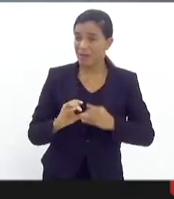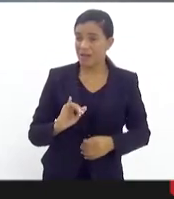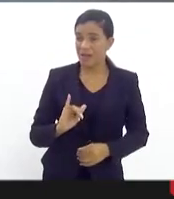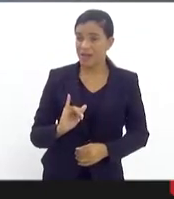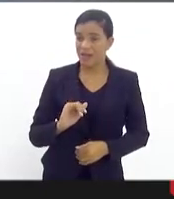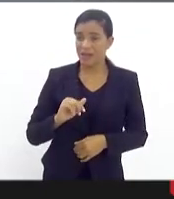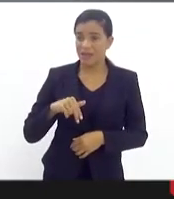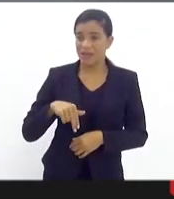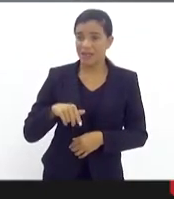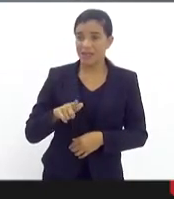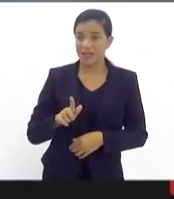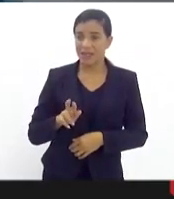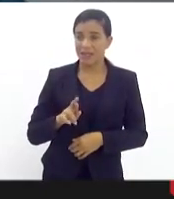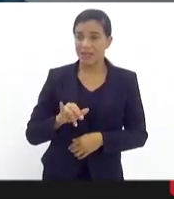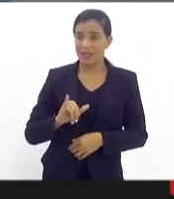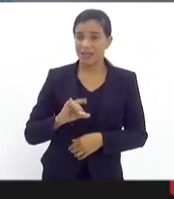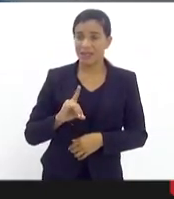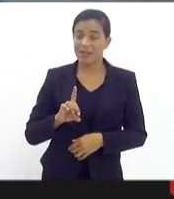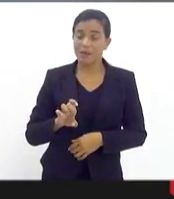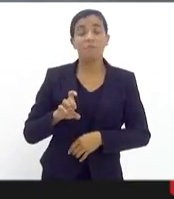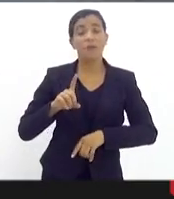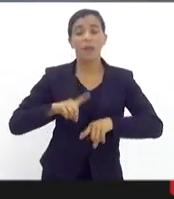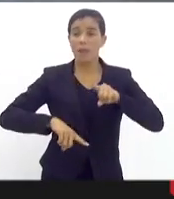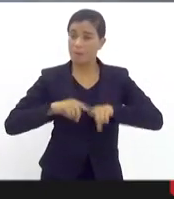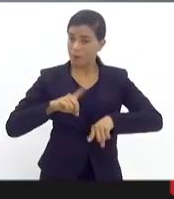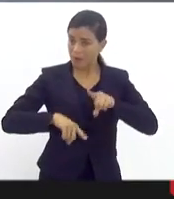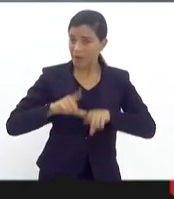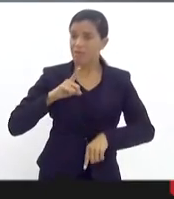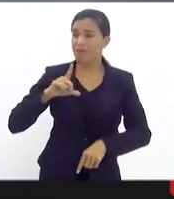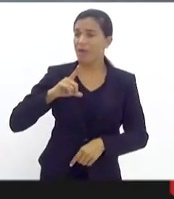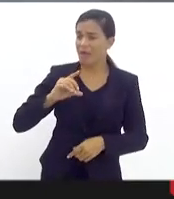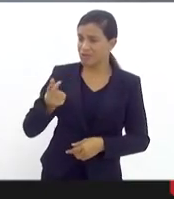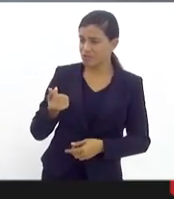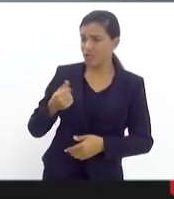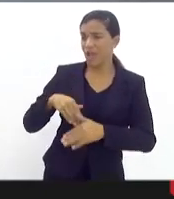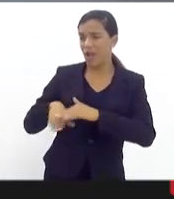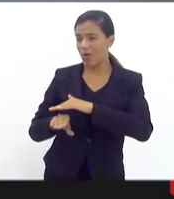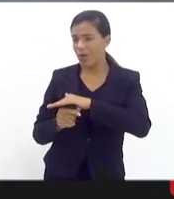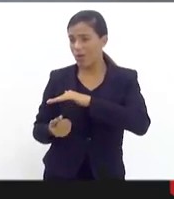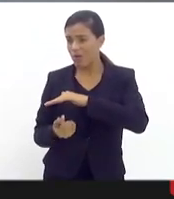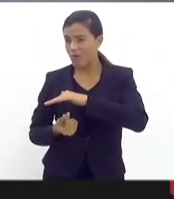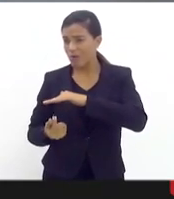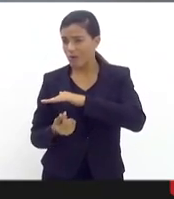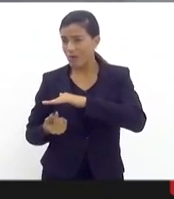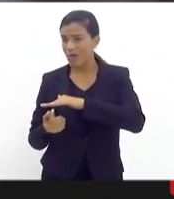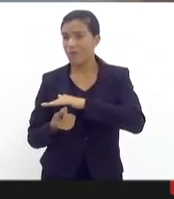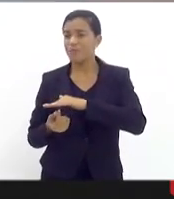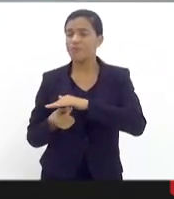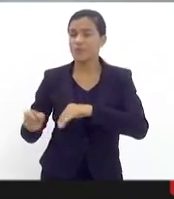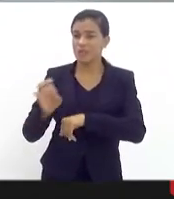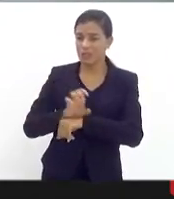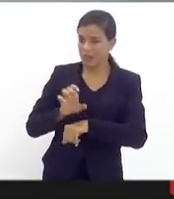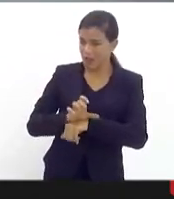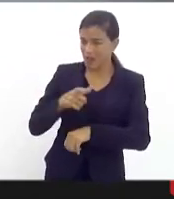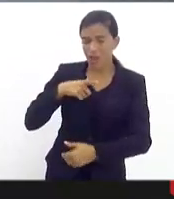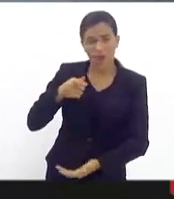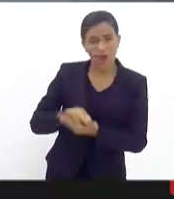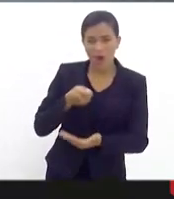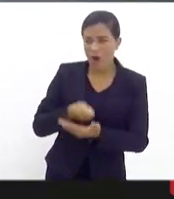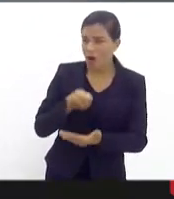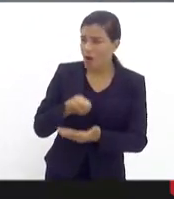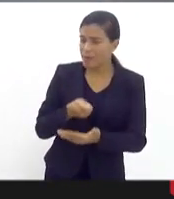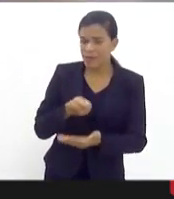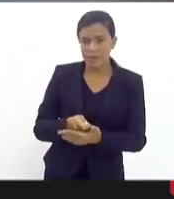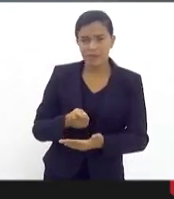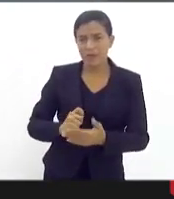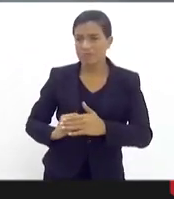você falou equipamentos. Nós temos um Fundo Estadual de Educação. Nós temos obrigação de botar um monte de recursos